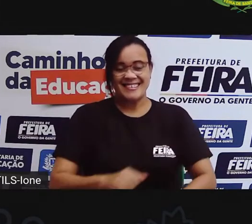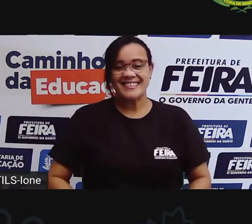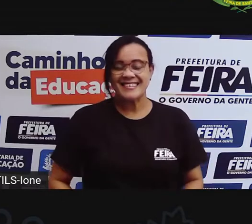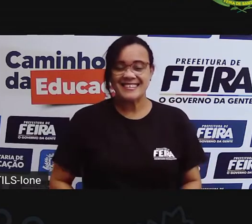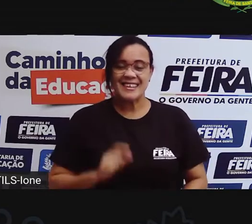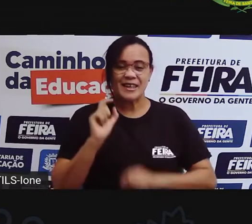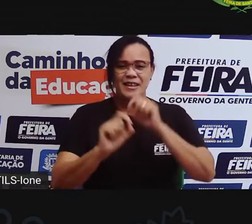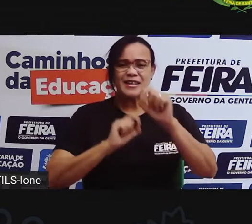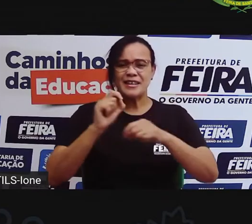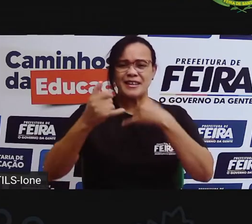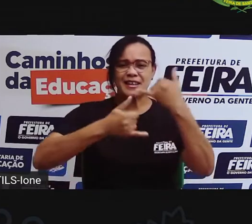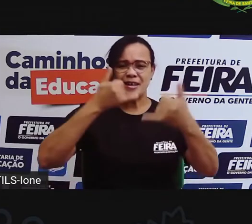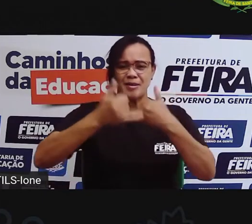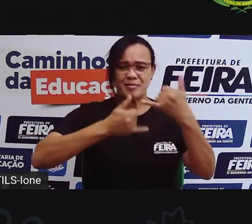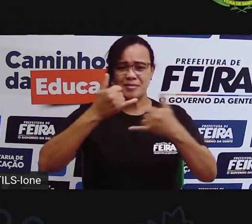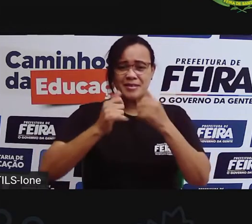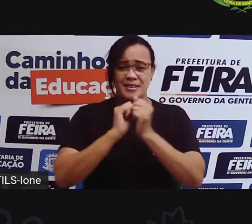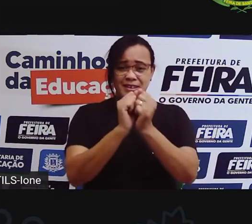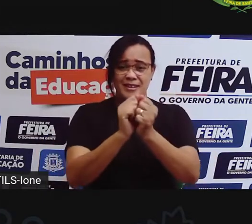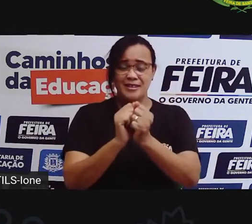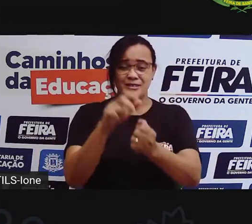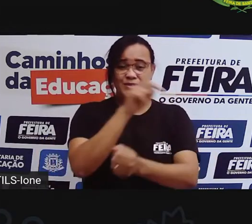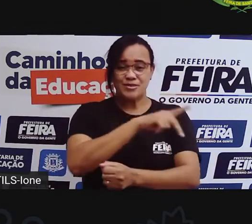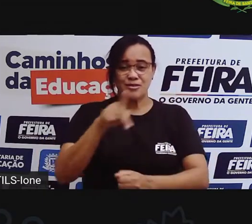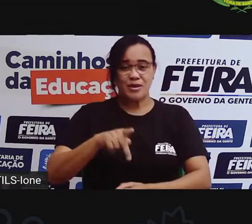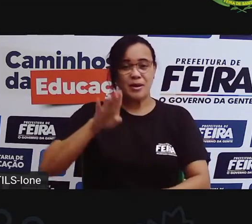Quem quer brincar comigo hoje? Levanta